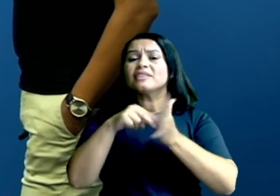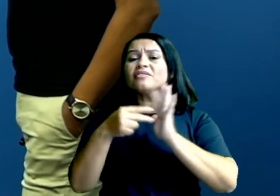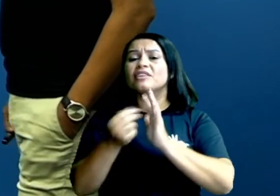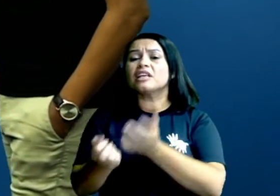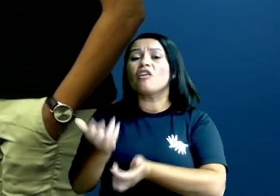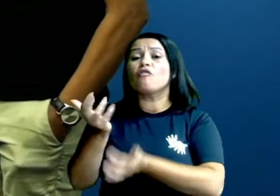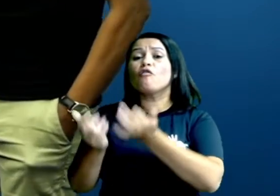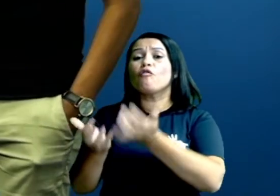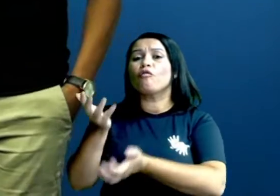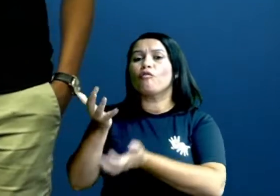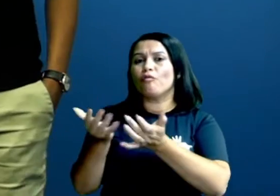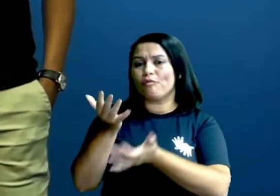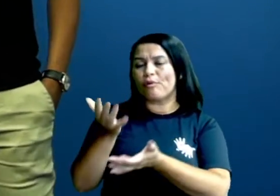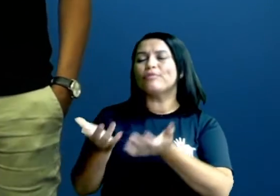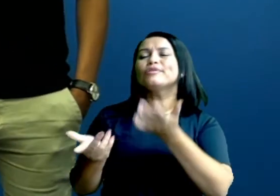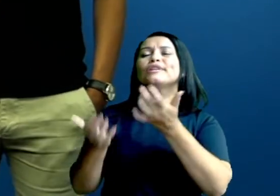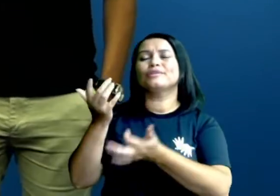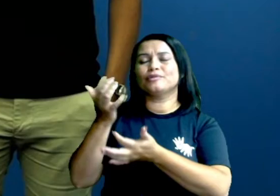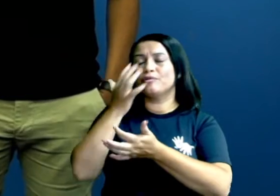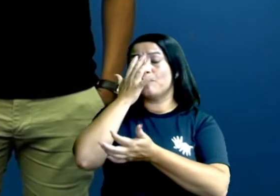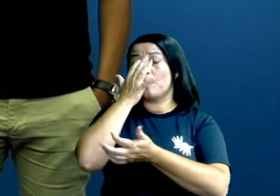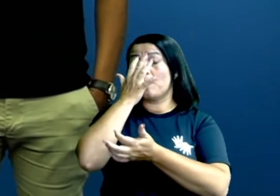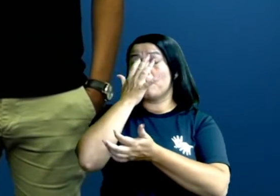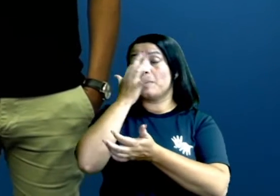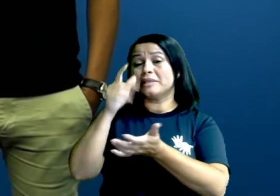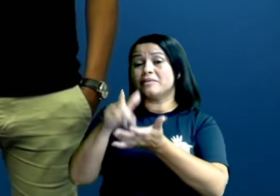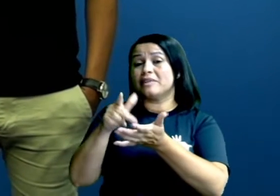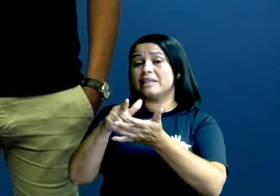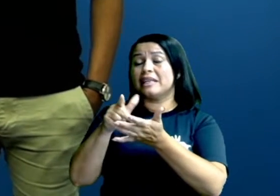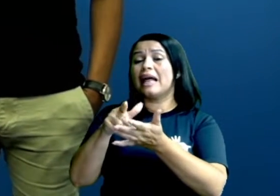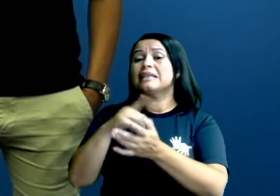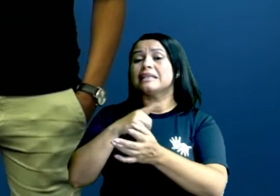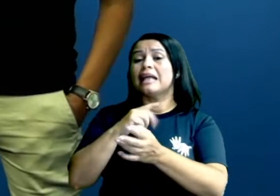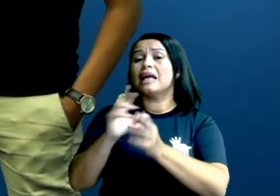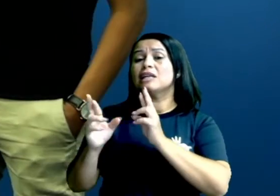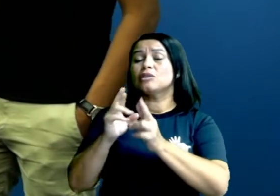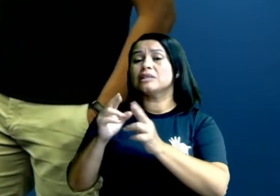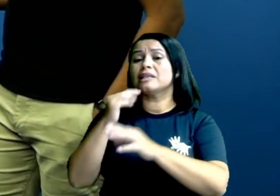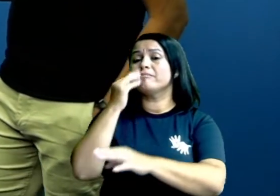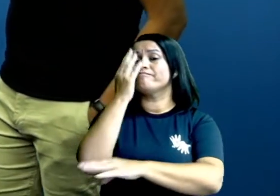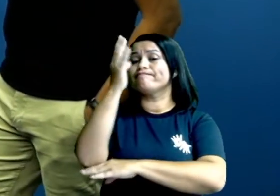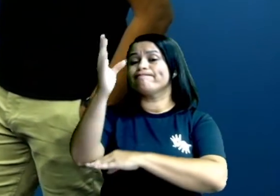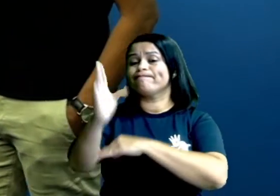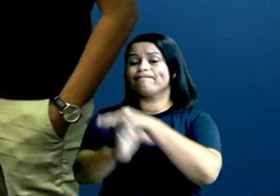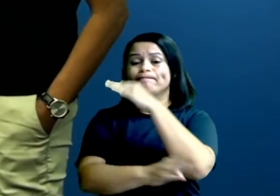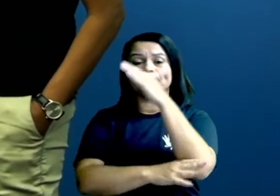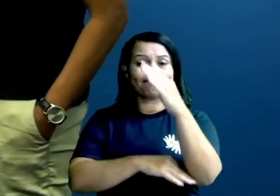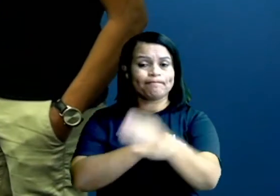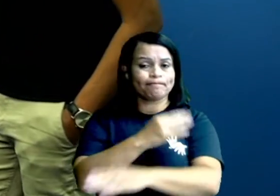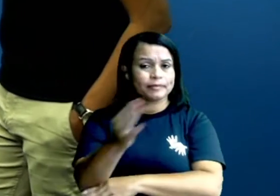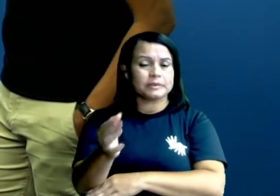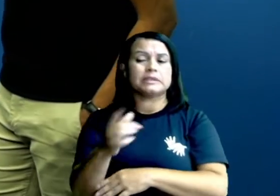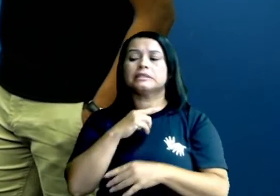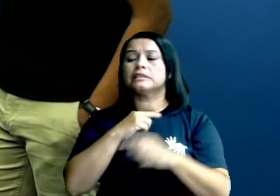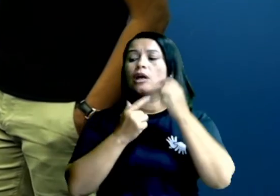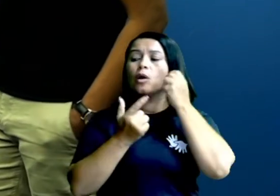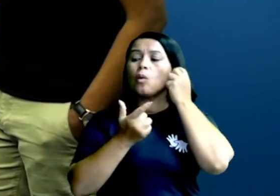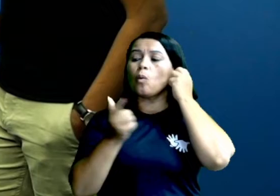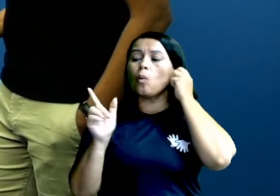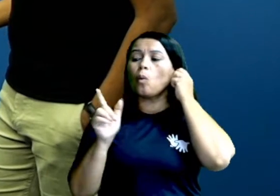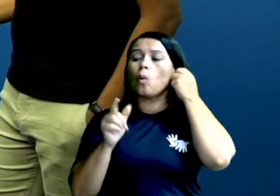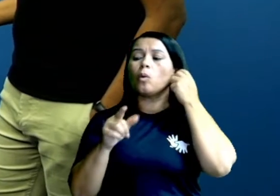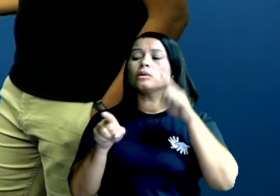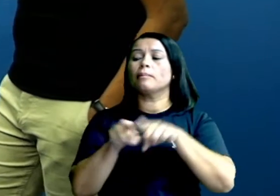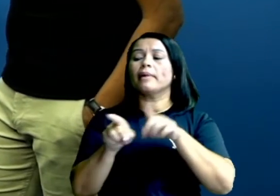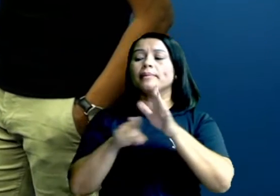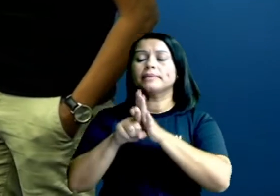ocorrência de queimadas, e essas queimadas estão realmente associadas à questão do desmatamento nessa floresta. E aqui um outro dado, né,